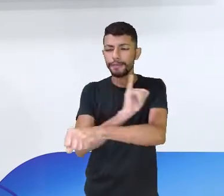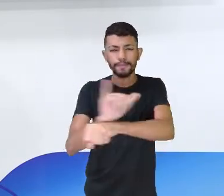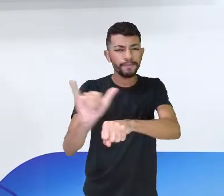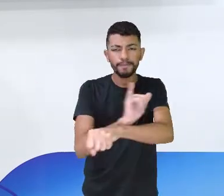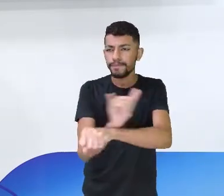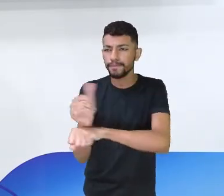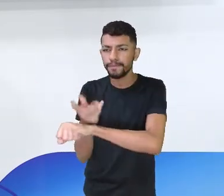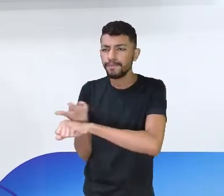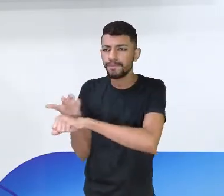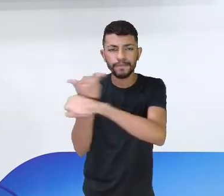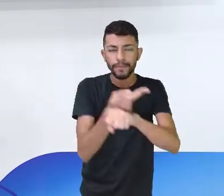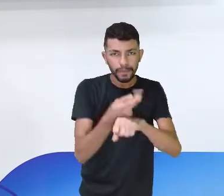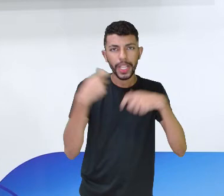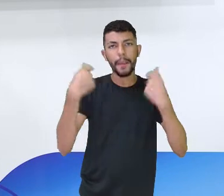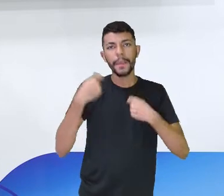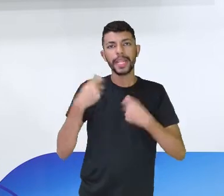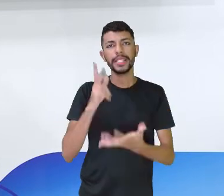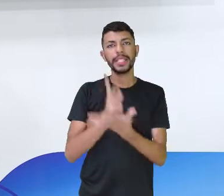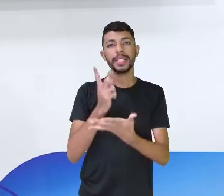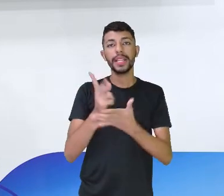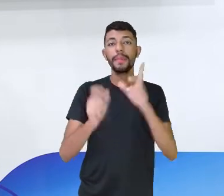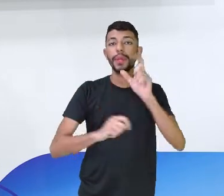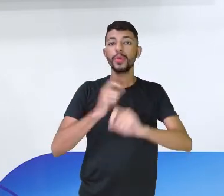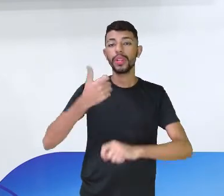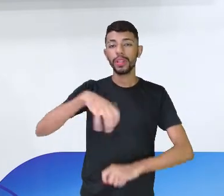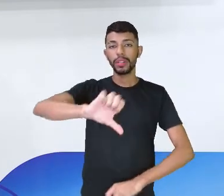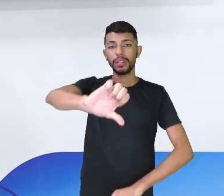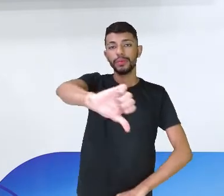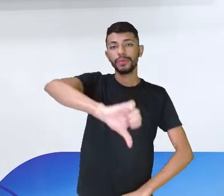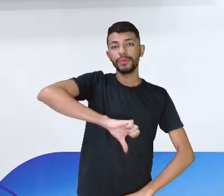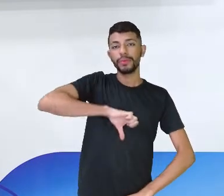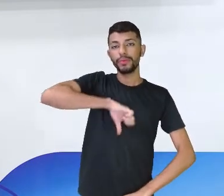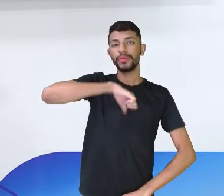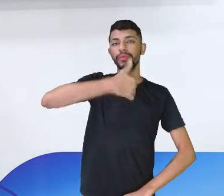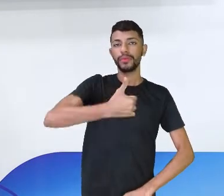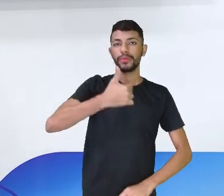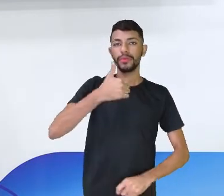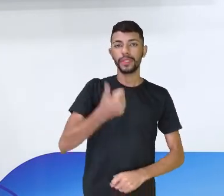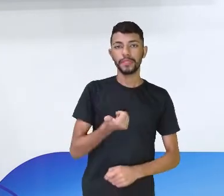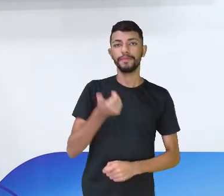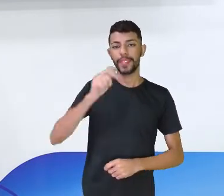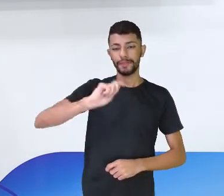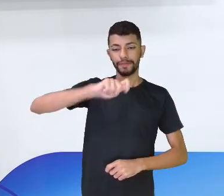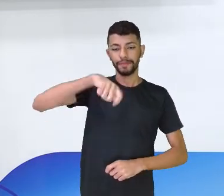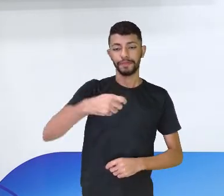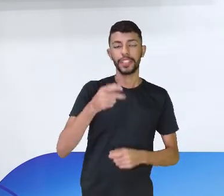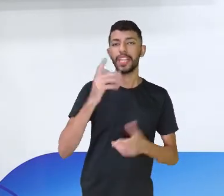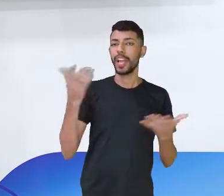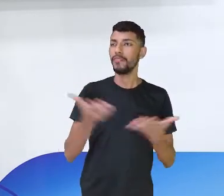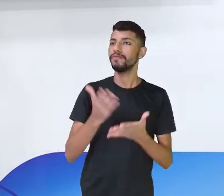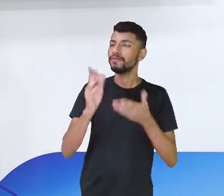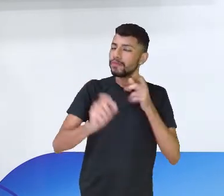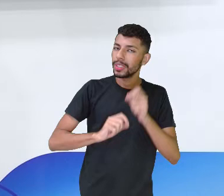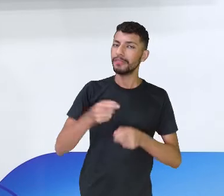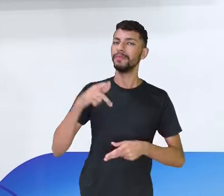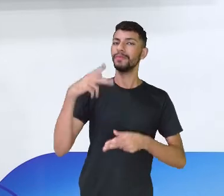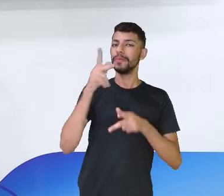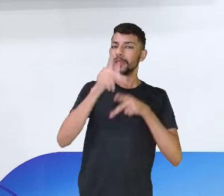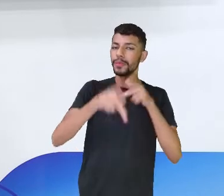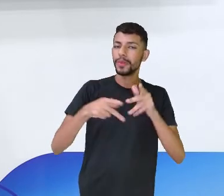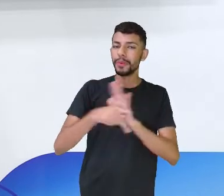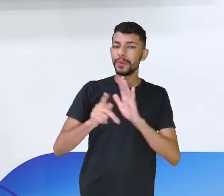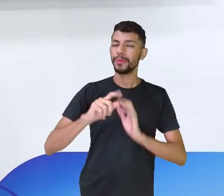A gente precisa ser resiliente, essa palavra que a gente que se tornou tão popular, tão corriqueira no nosso vocabulário, né?